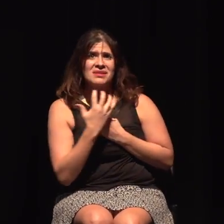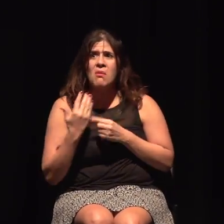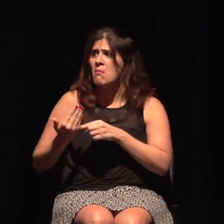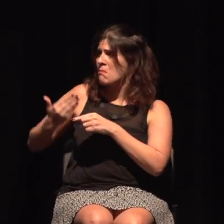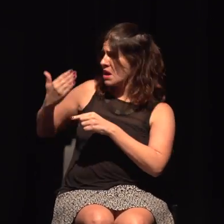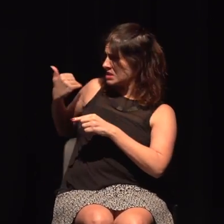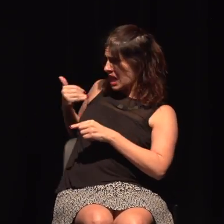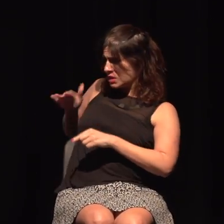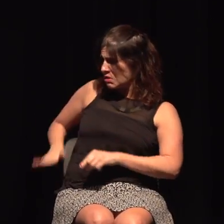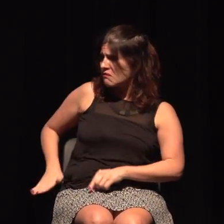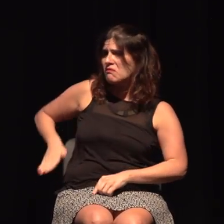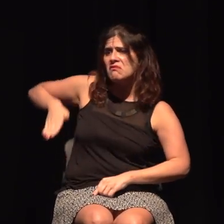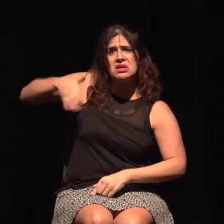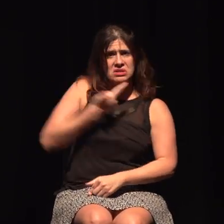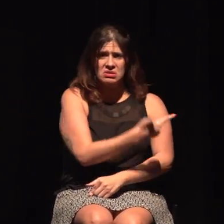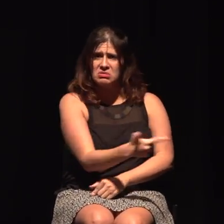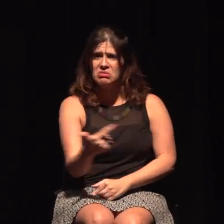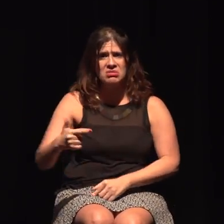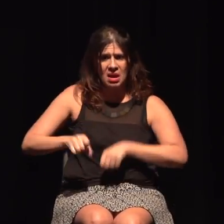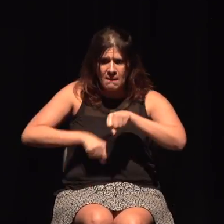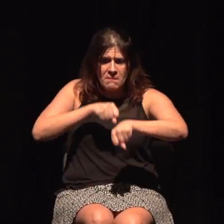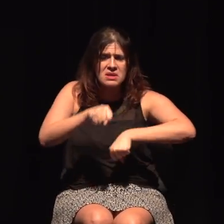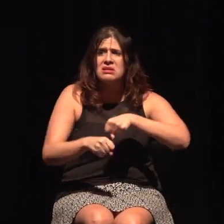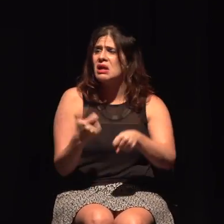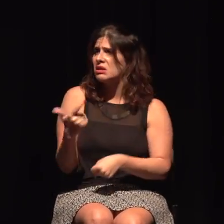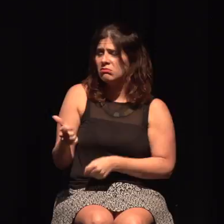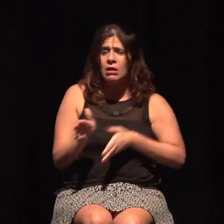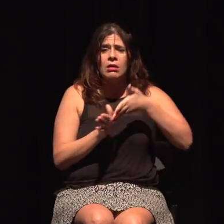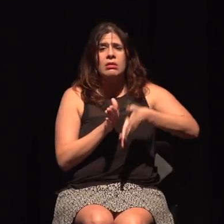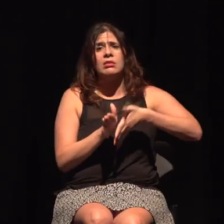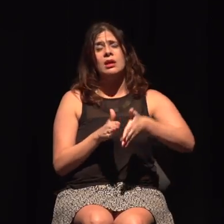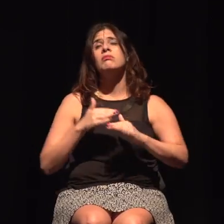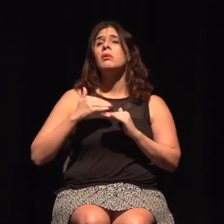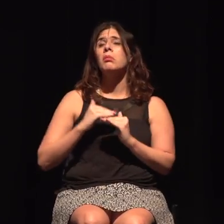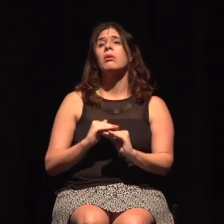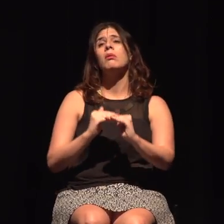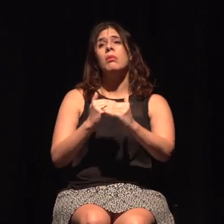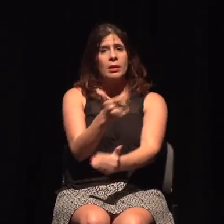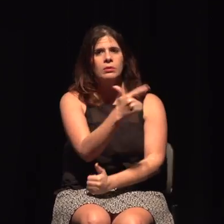pressão. Aqui não tem passado, a infância, o tombo da bicicleta, o menino no trem.